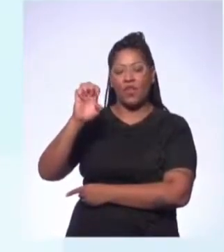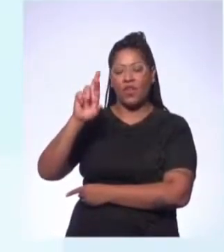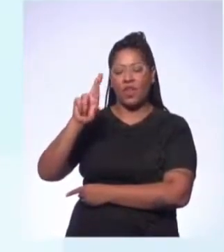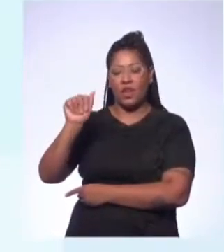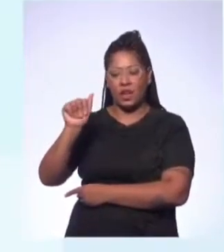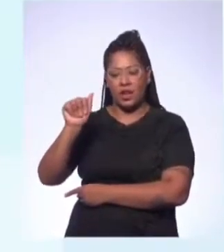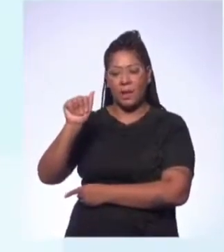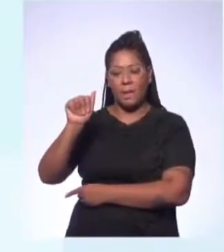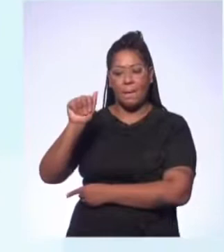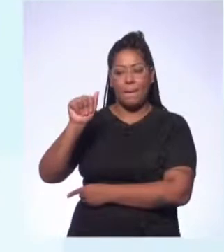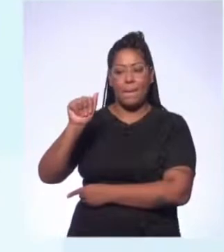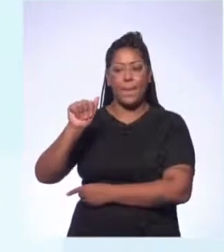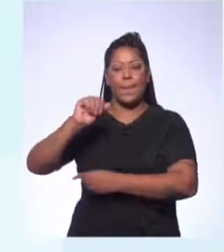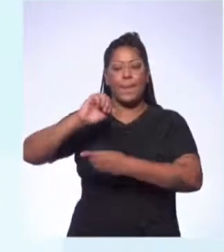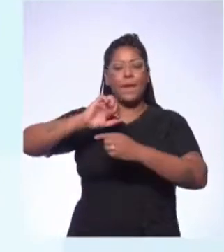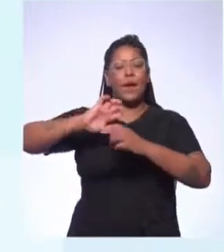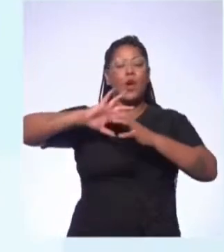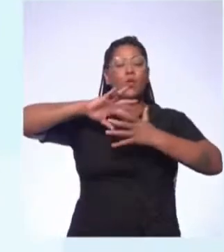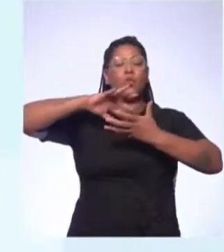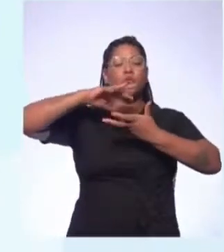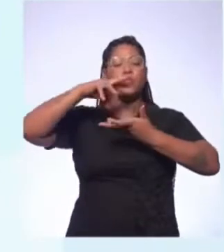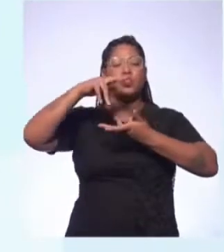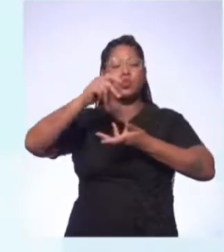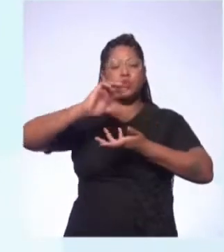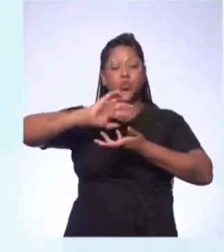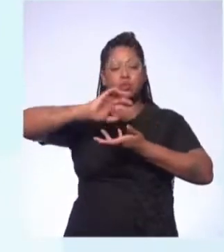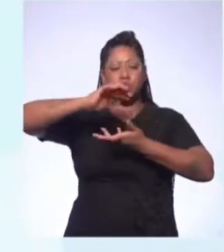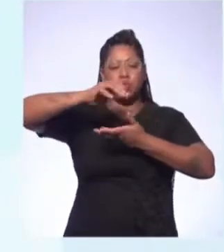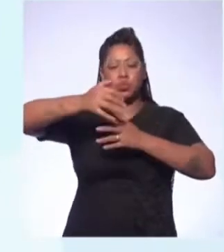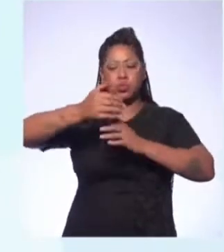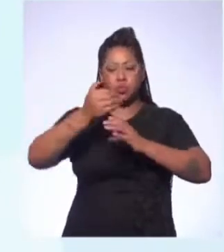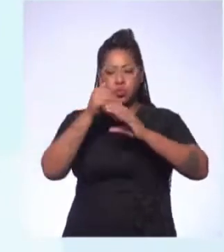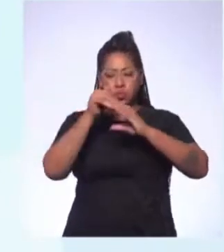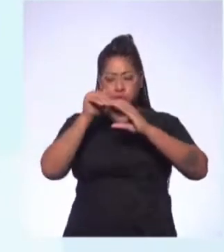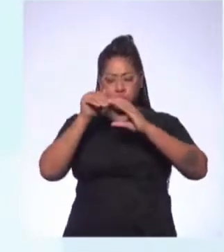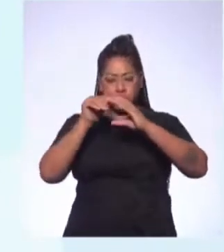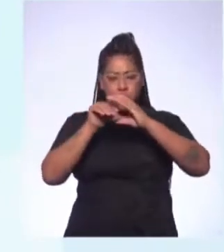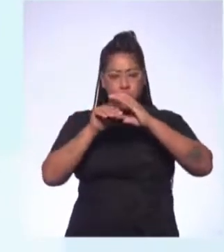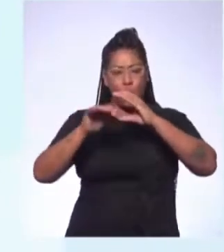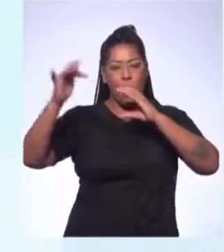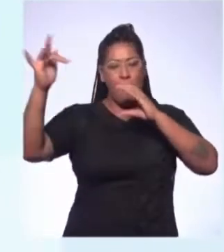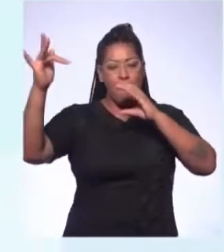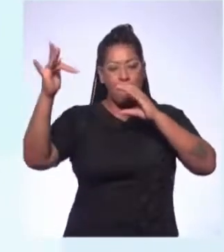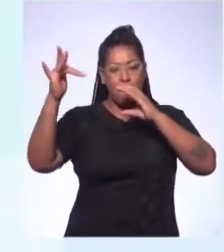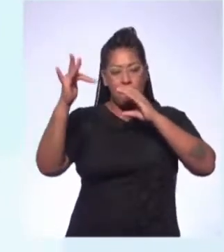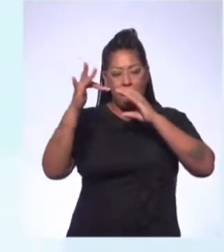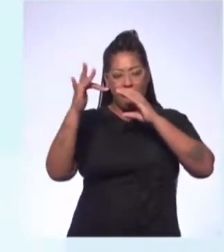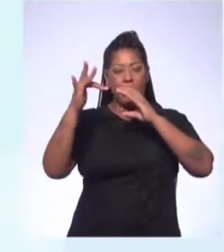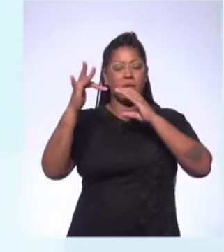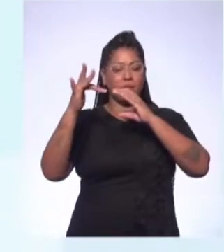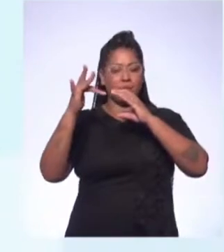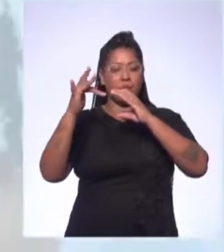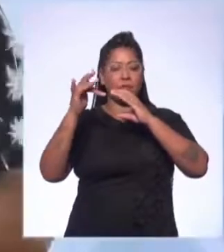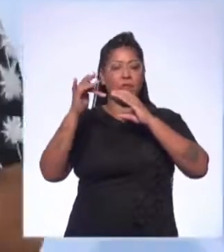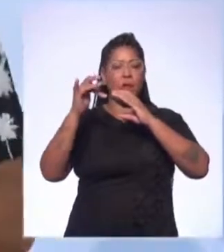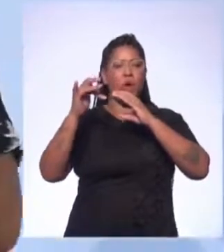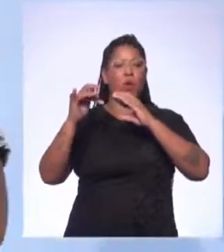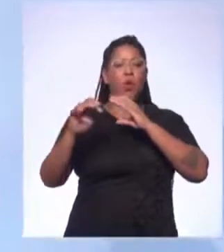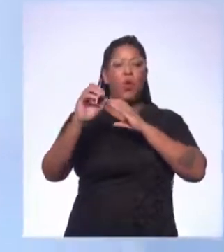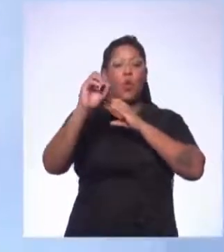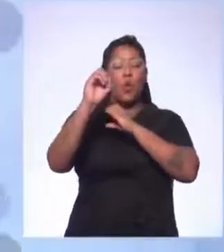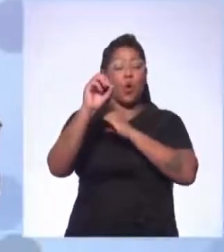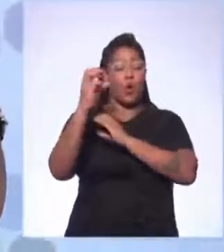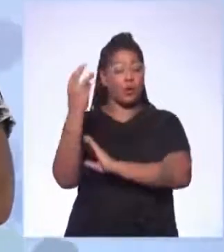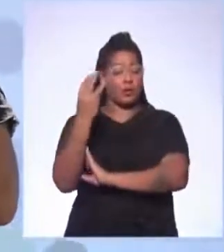O3, que funciona como um filtro solar para a Terra. Então, o que acontece? O gás de ozônio, O3,